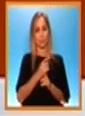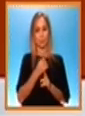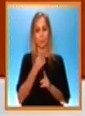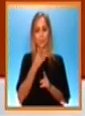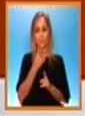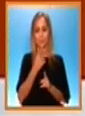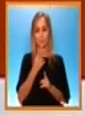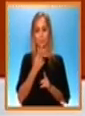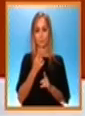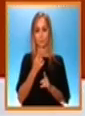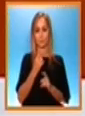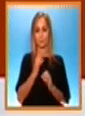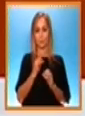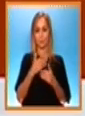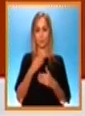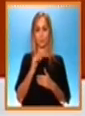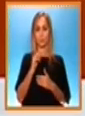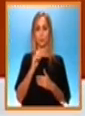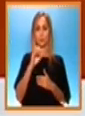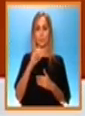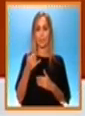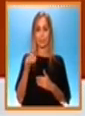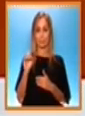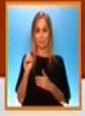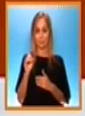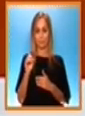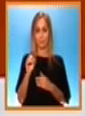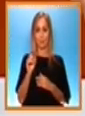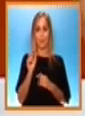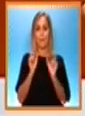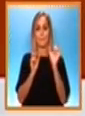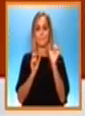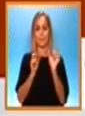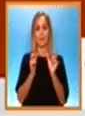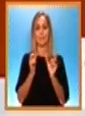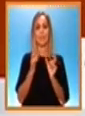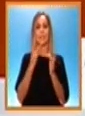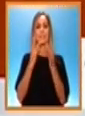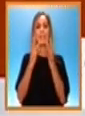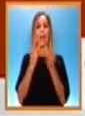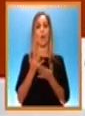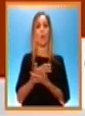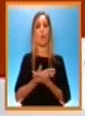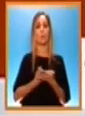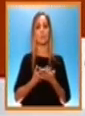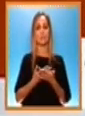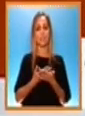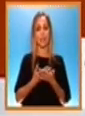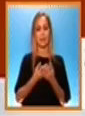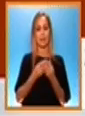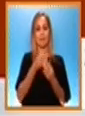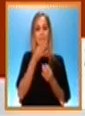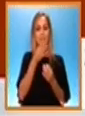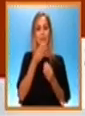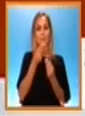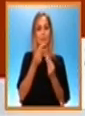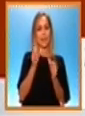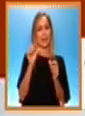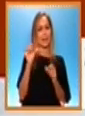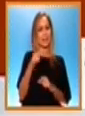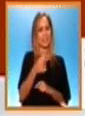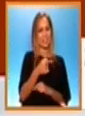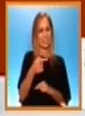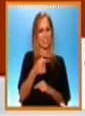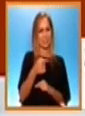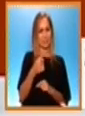que na altura, no início do século XX, portanto, o termo comercial, teatro comercial, era dito de uma forma pejorativa, o teatro comercial. Ainda